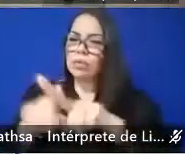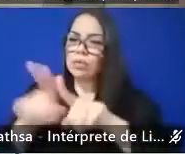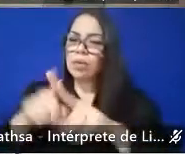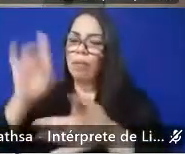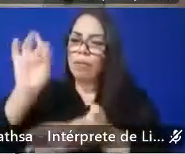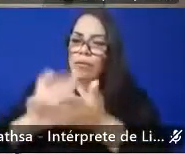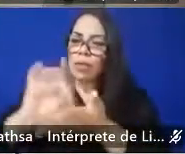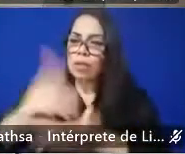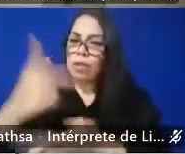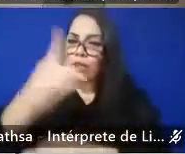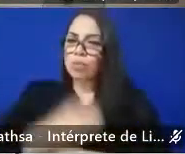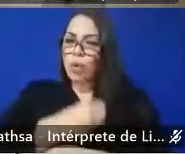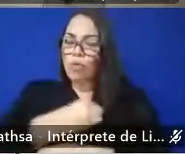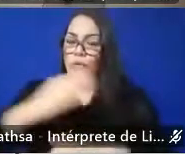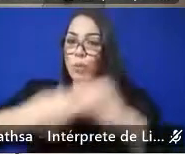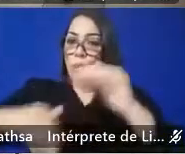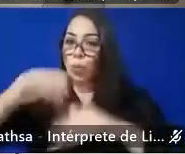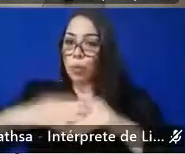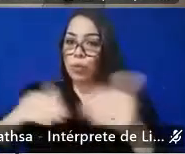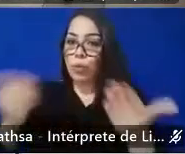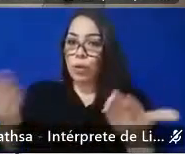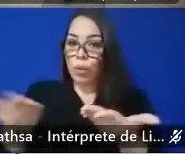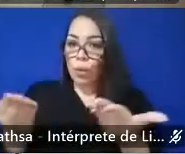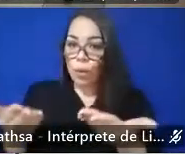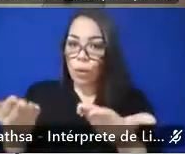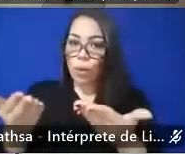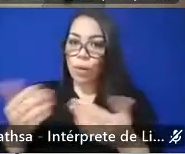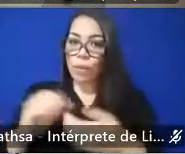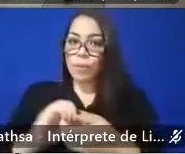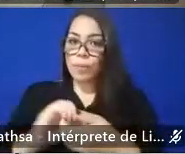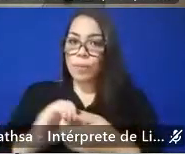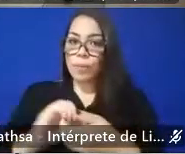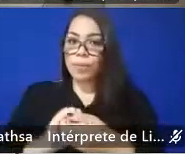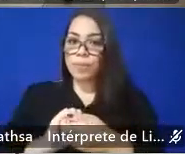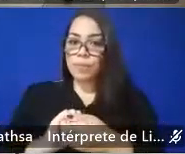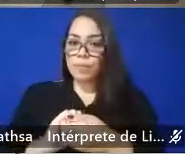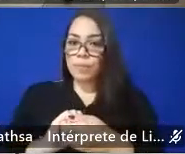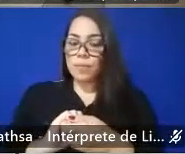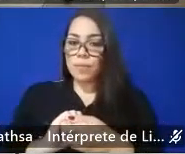novas atribuições E aí